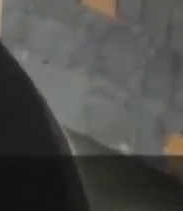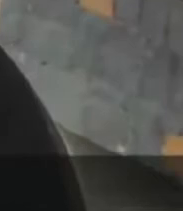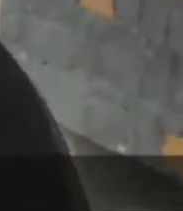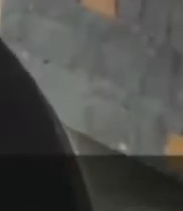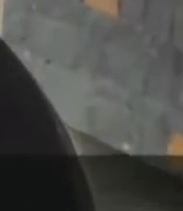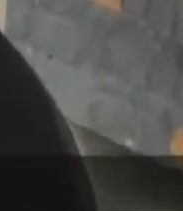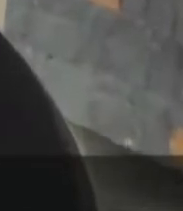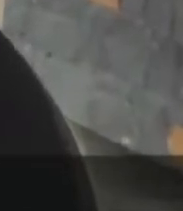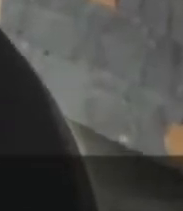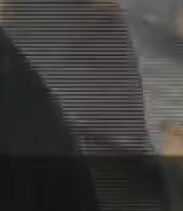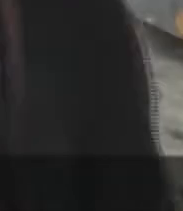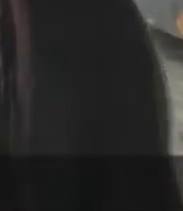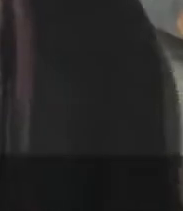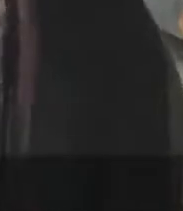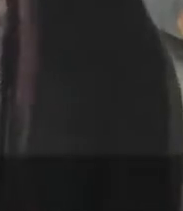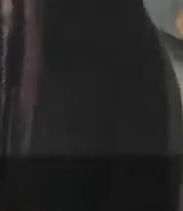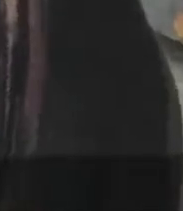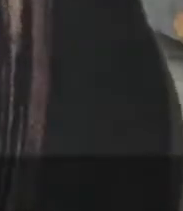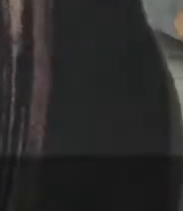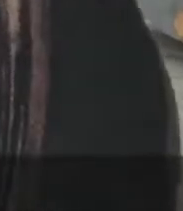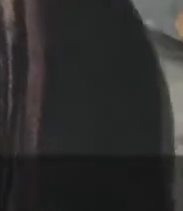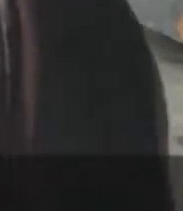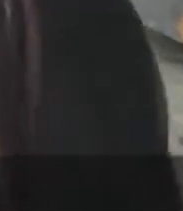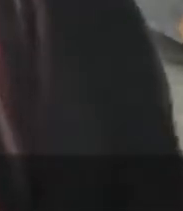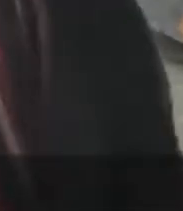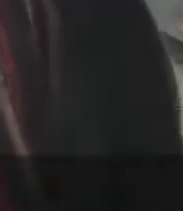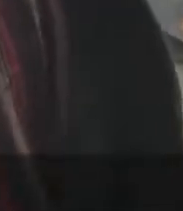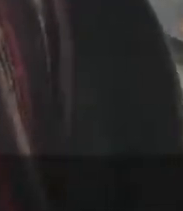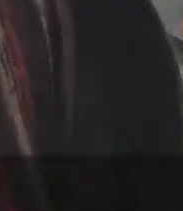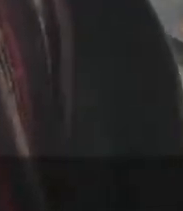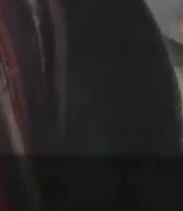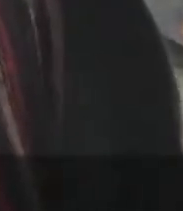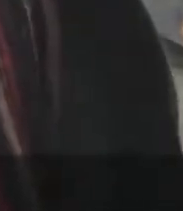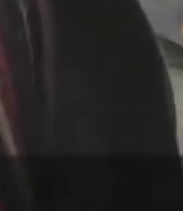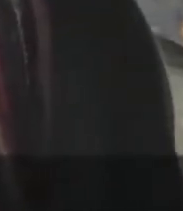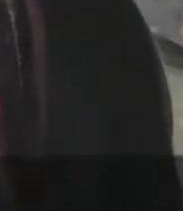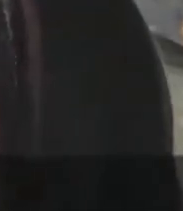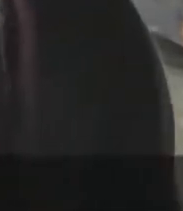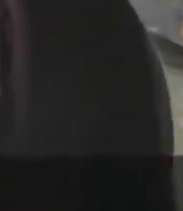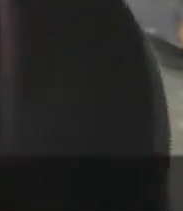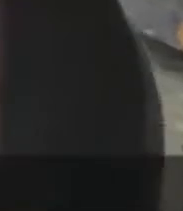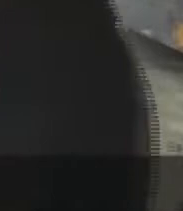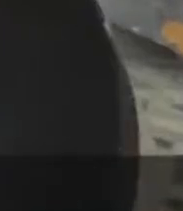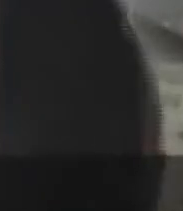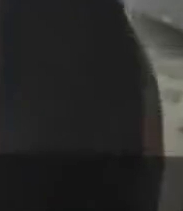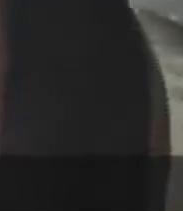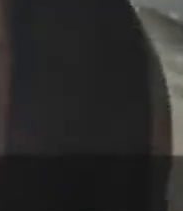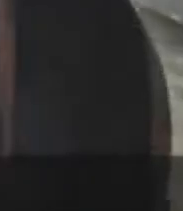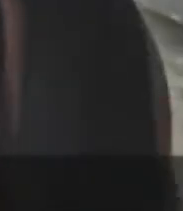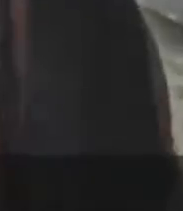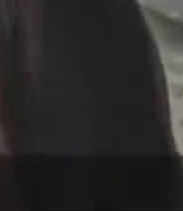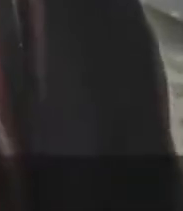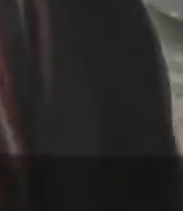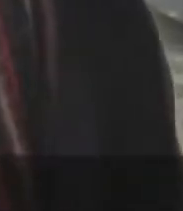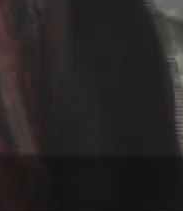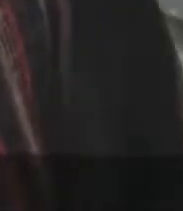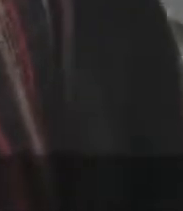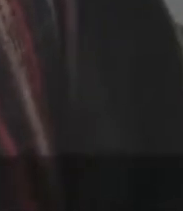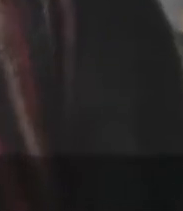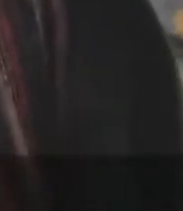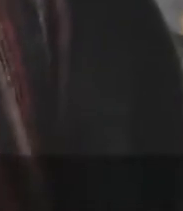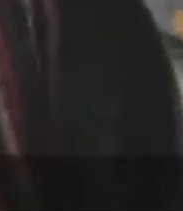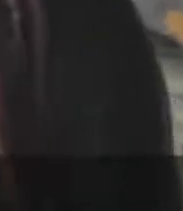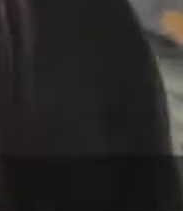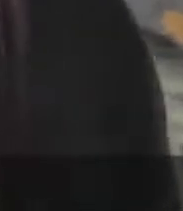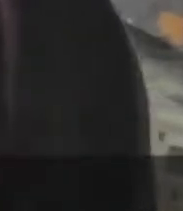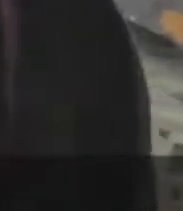do Brasil, as religiões. E assim, o nosso ministério fez uma parceria com a Igreja Evangélica Assembleia de Deus. De que forma?